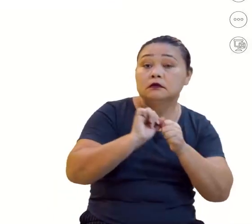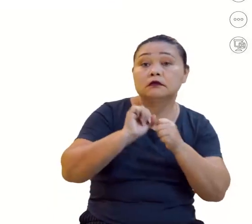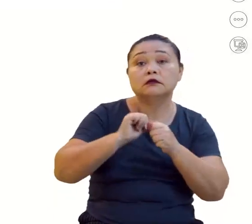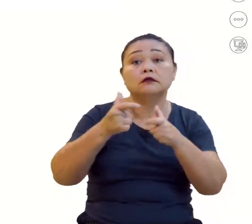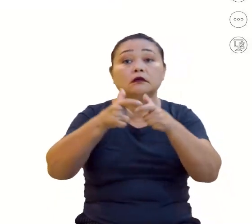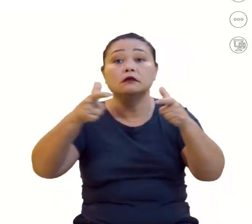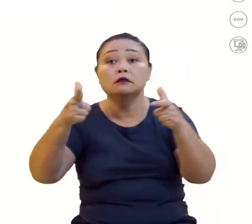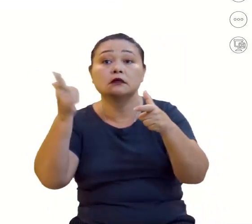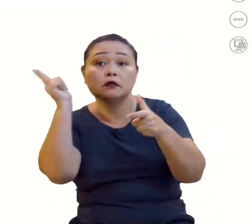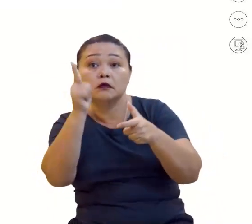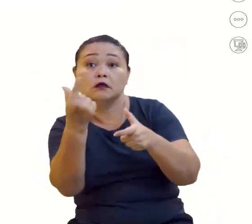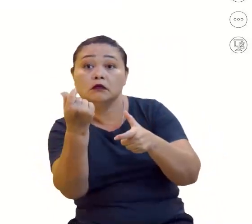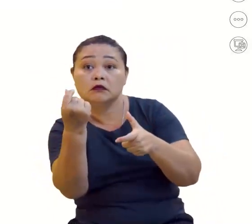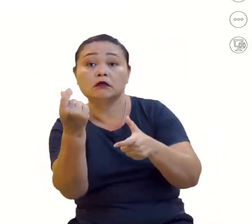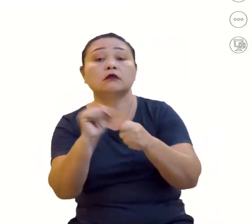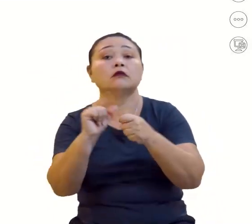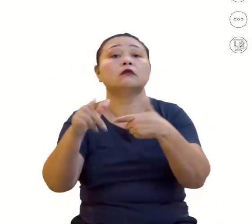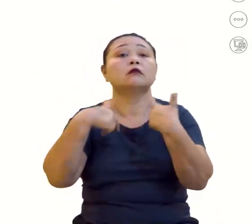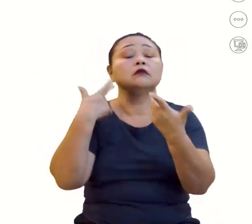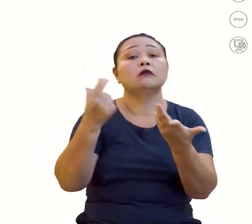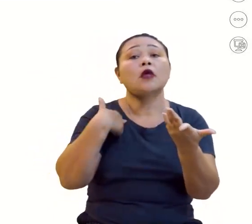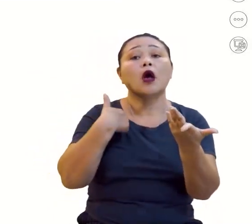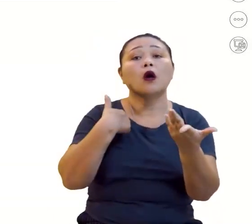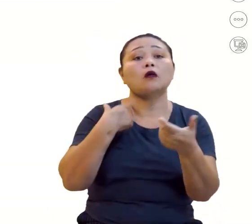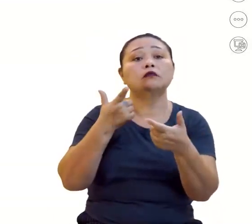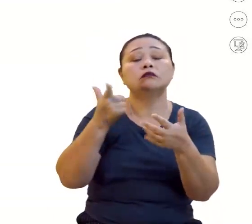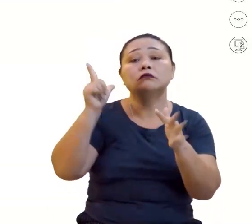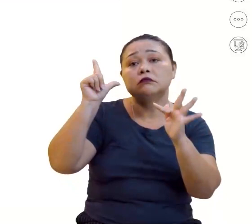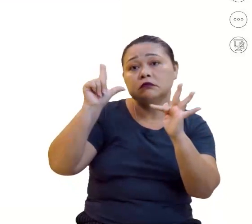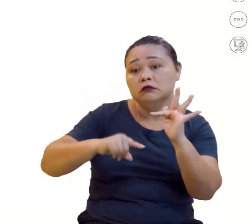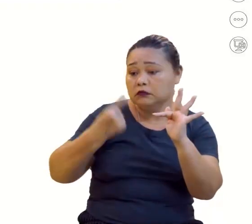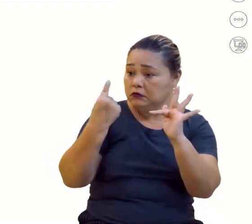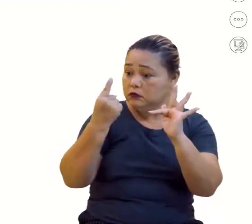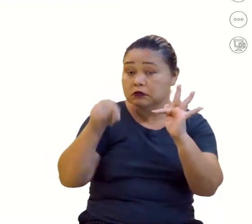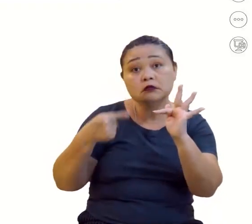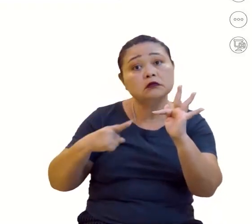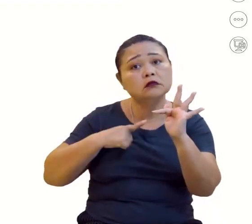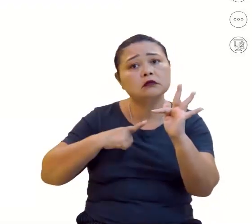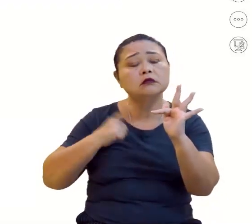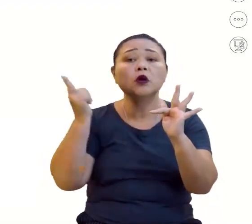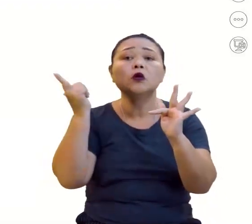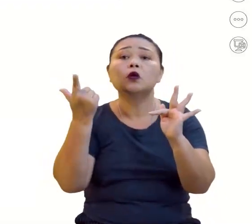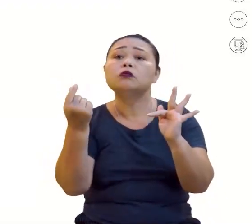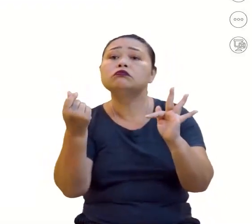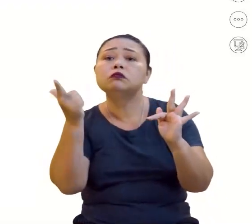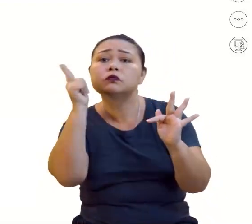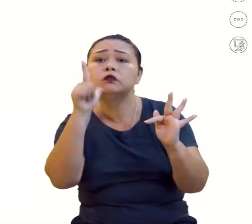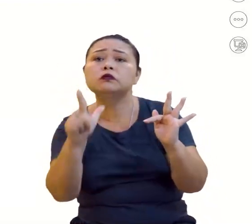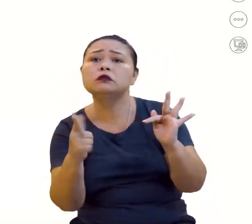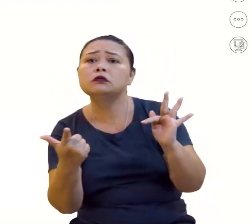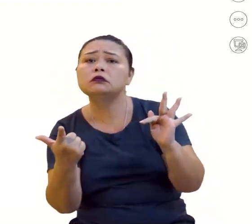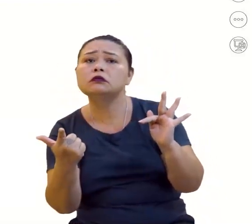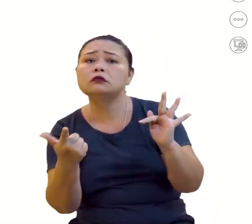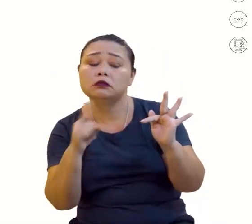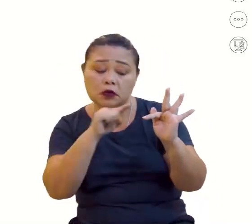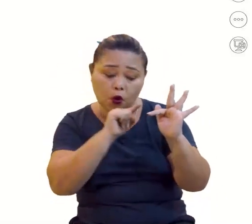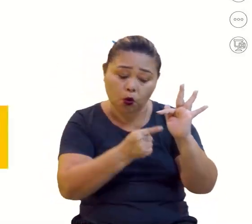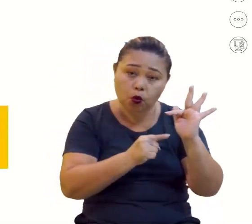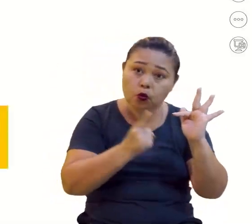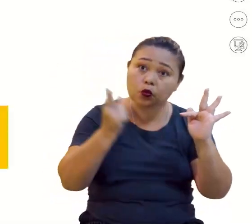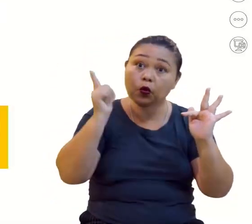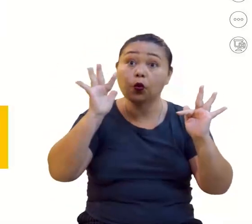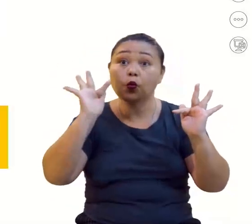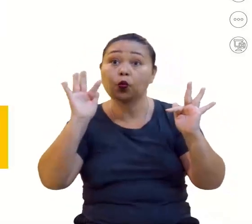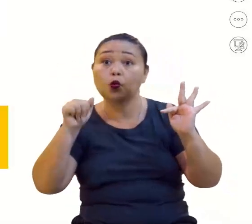valor do ingresso lá é dado em descontos, tá? Diminuiu R$1, a arrecadação foi de quanto? Diminuiu R$1, a arrecadação